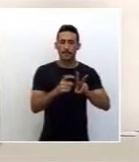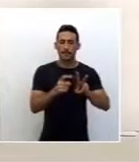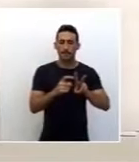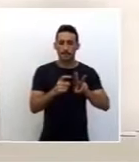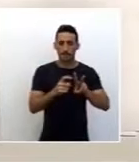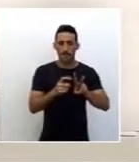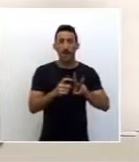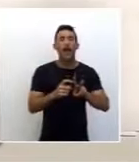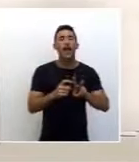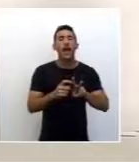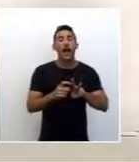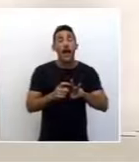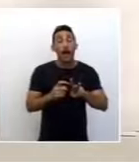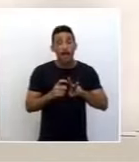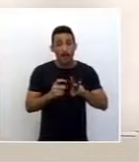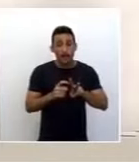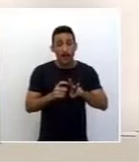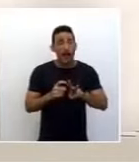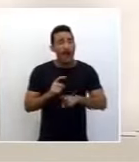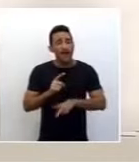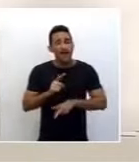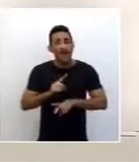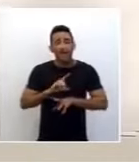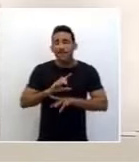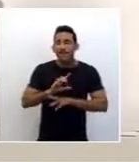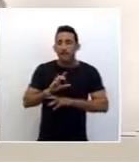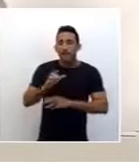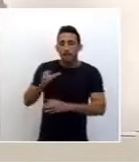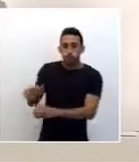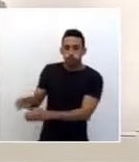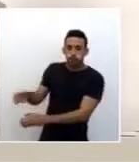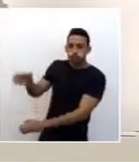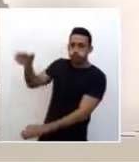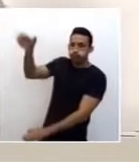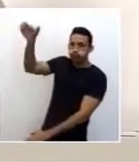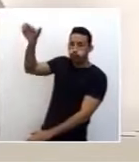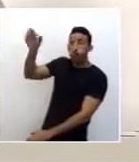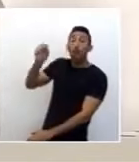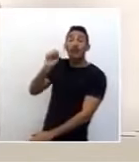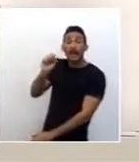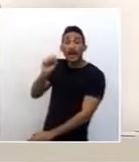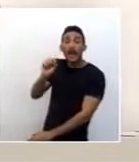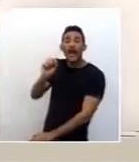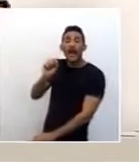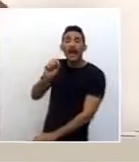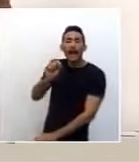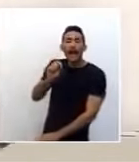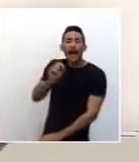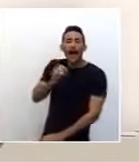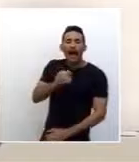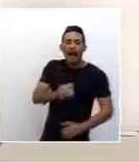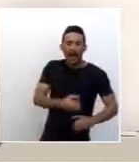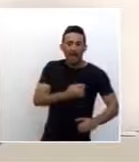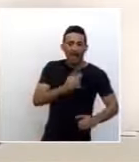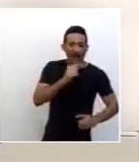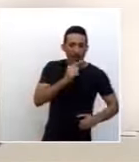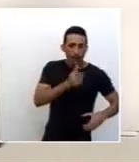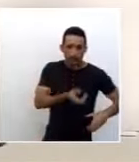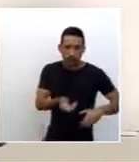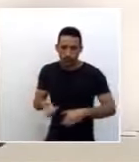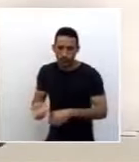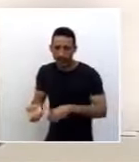abandonados então nós colocamos nos postes garrafas pets com ração que nós recebemos de pessoas